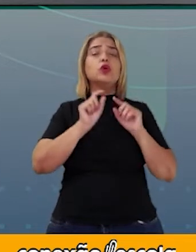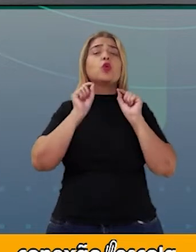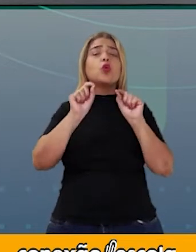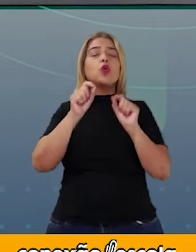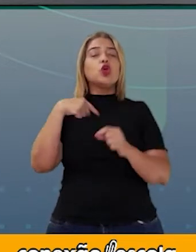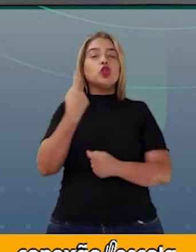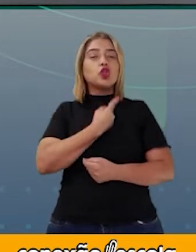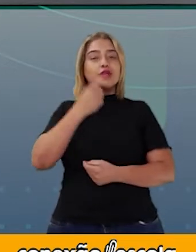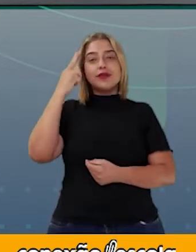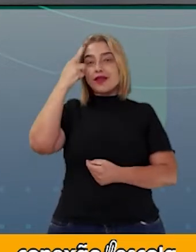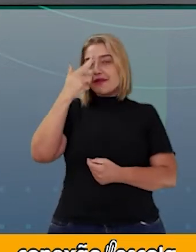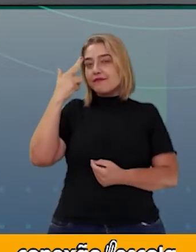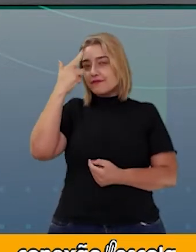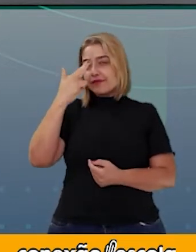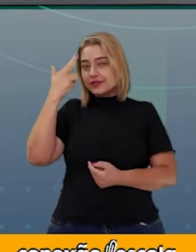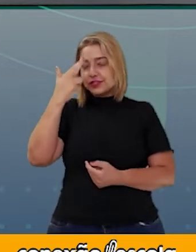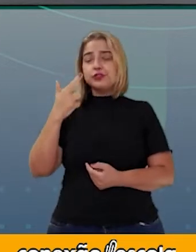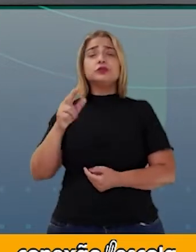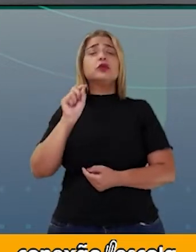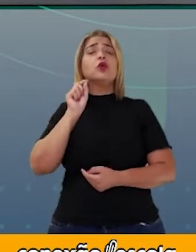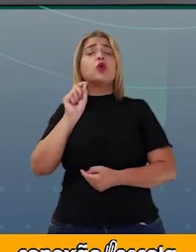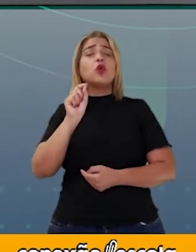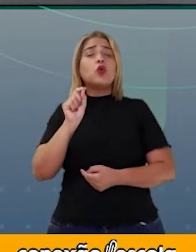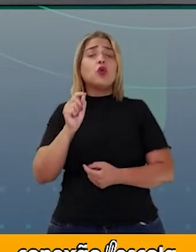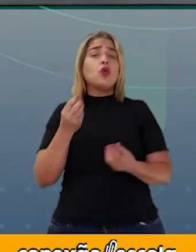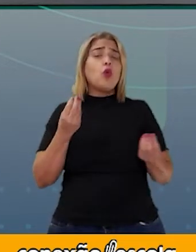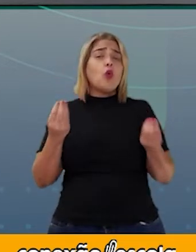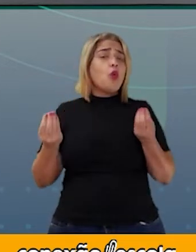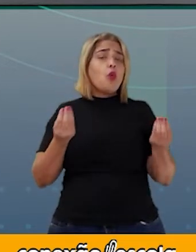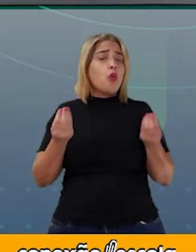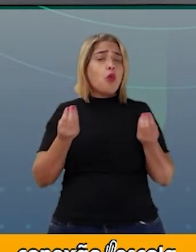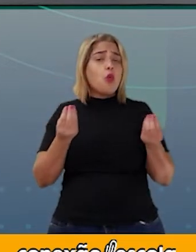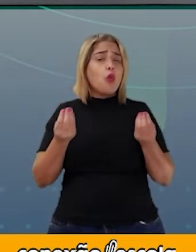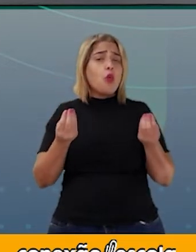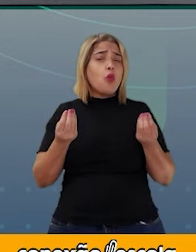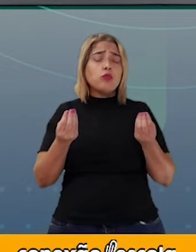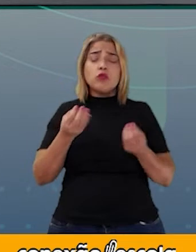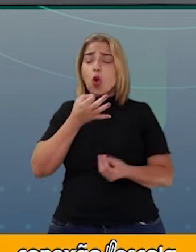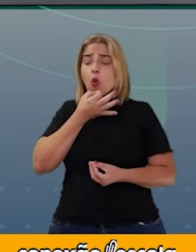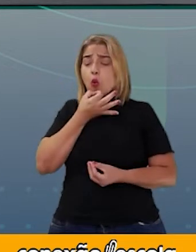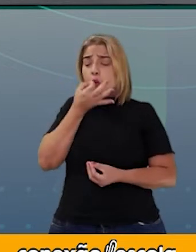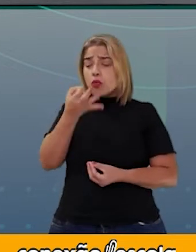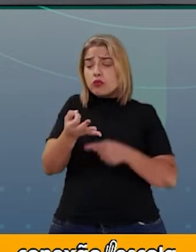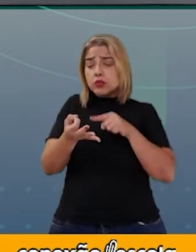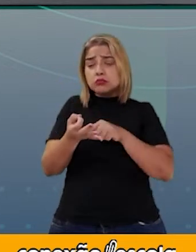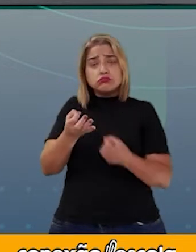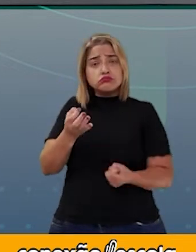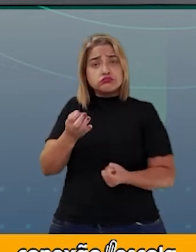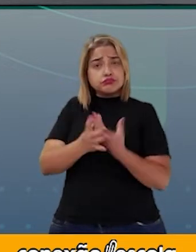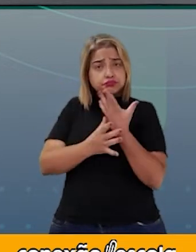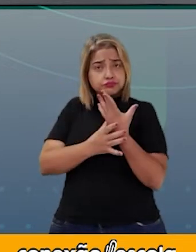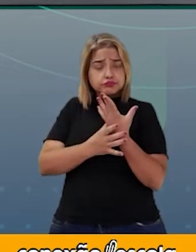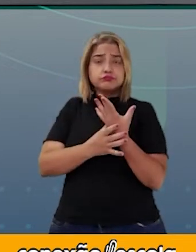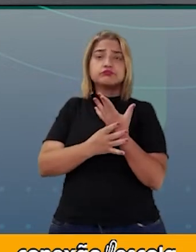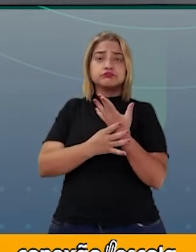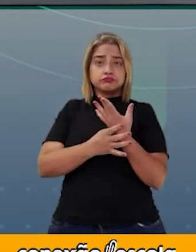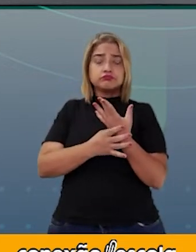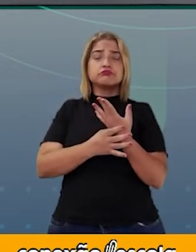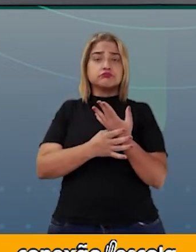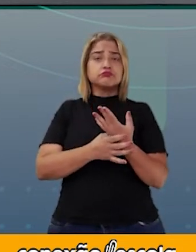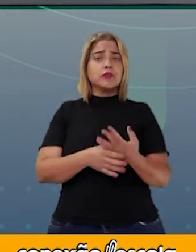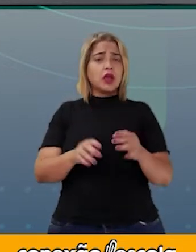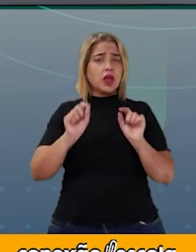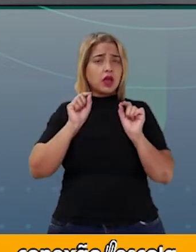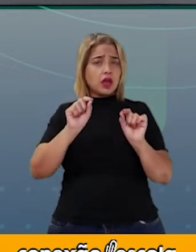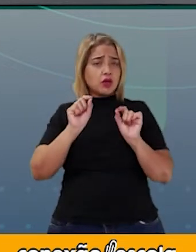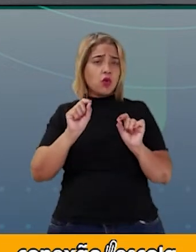vamos refletir um pouquinho. Onde nasce uma opinião? Será se é só